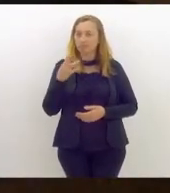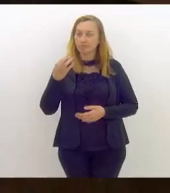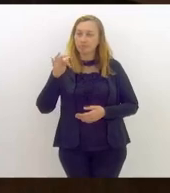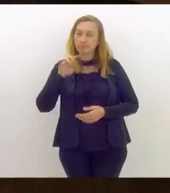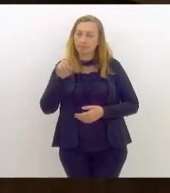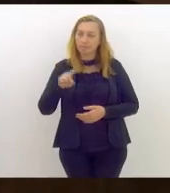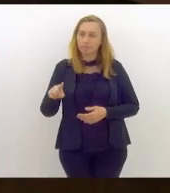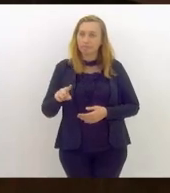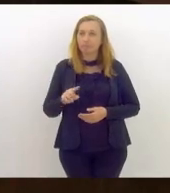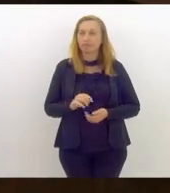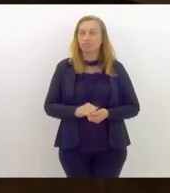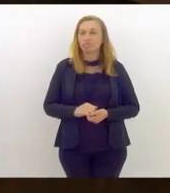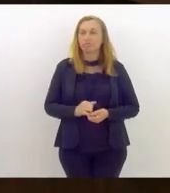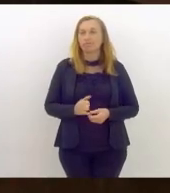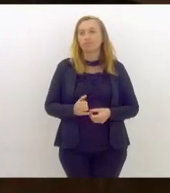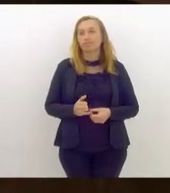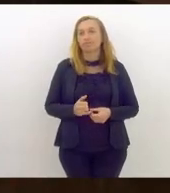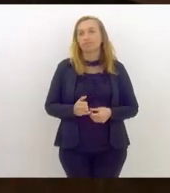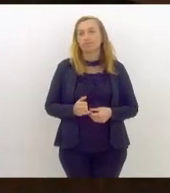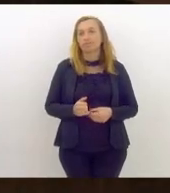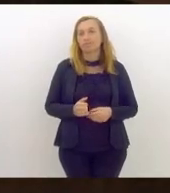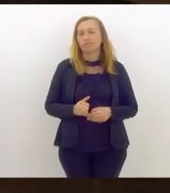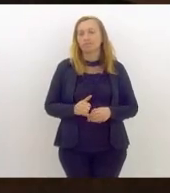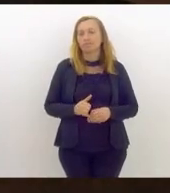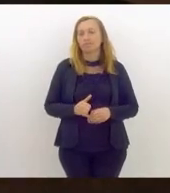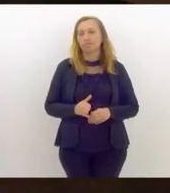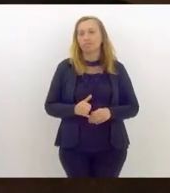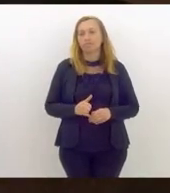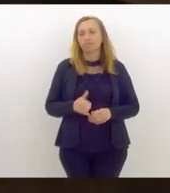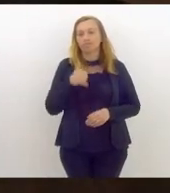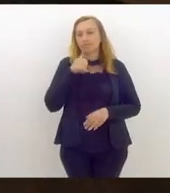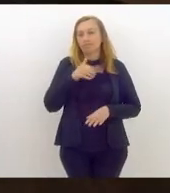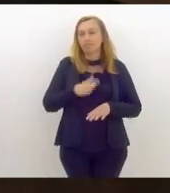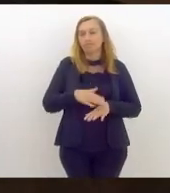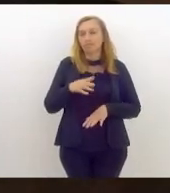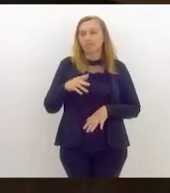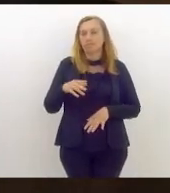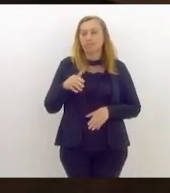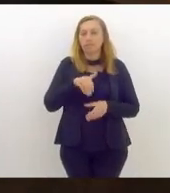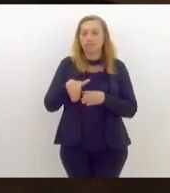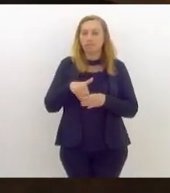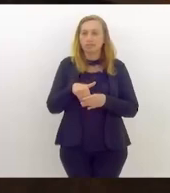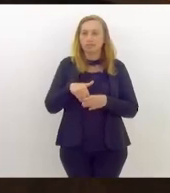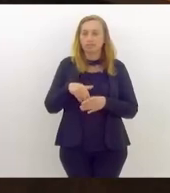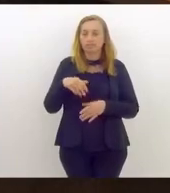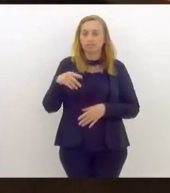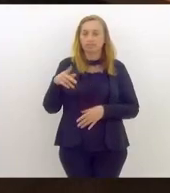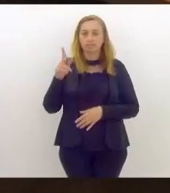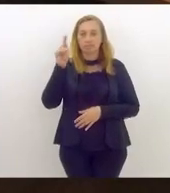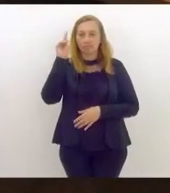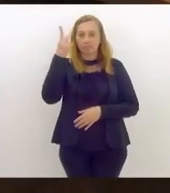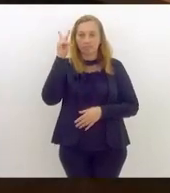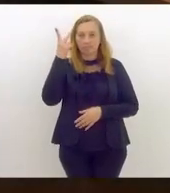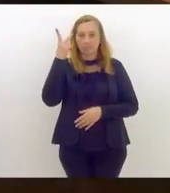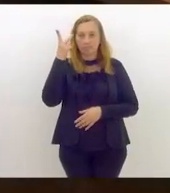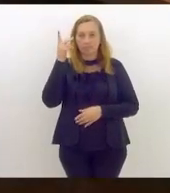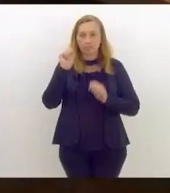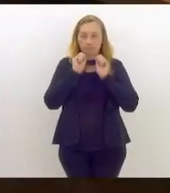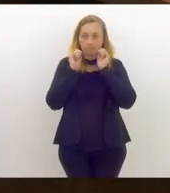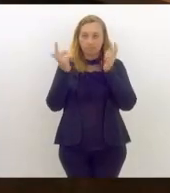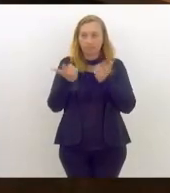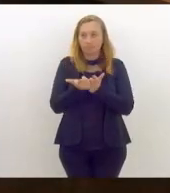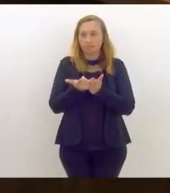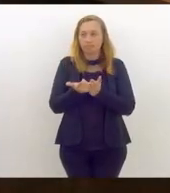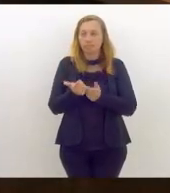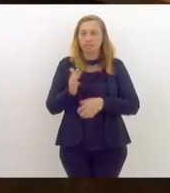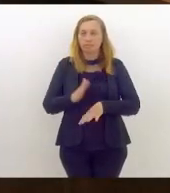Bogossian. As mulheres mais votadas. Deputada Renata Souza, mais votada do Estado de Janeiro. Da história da Assembleia Legislativa, senhor presidente.